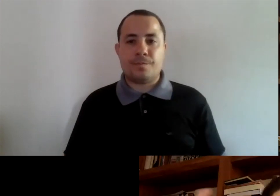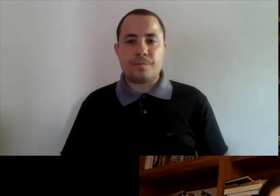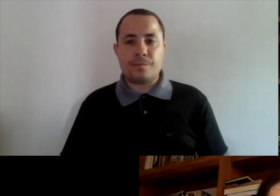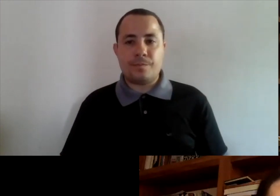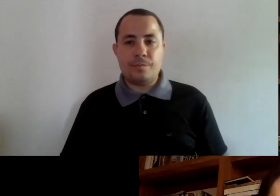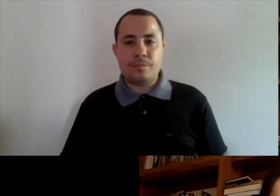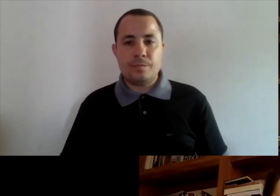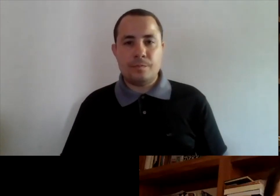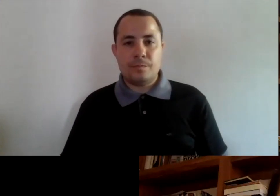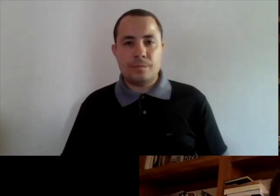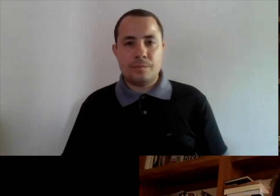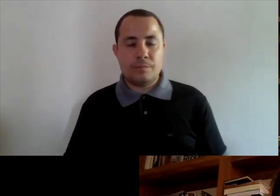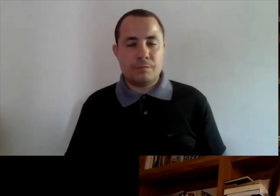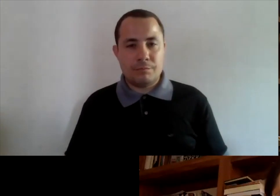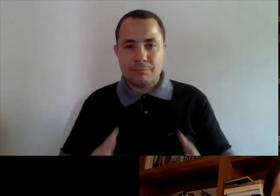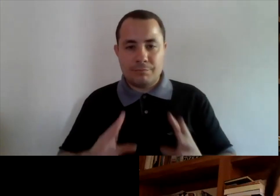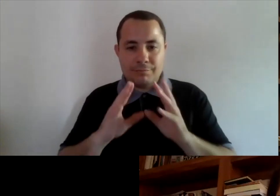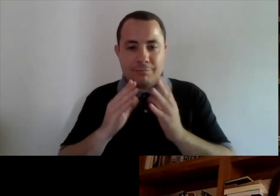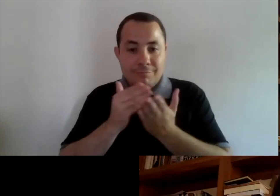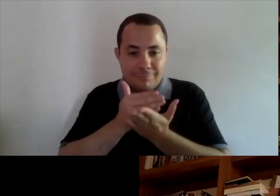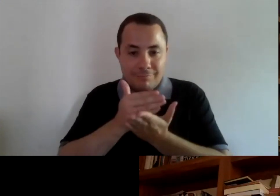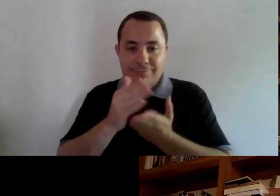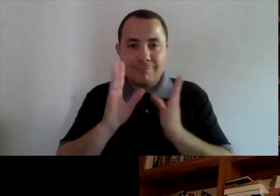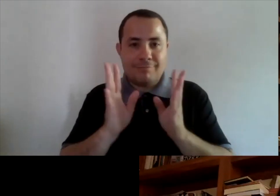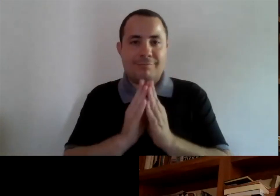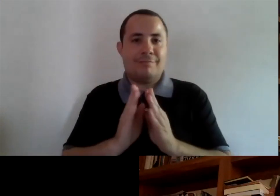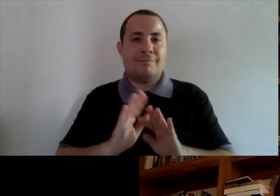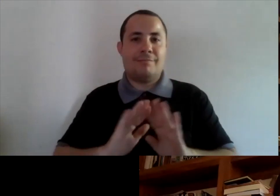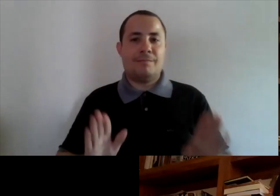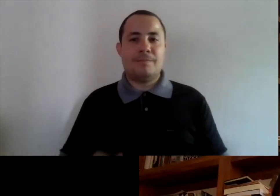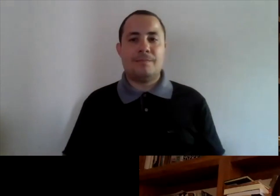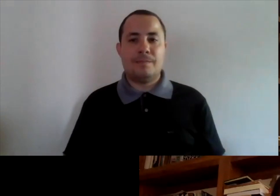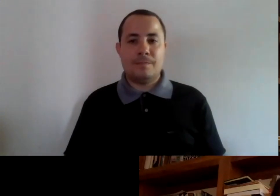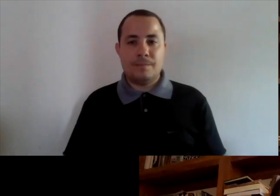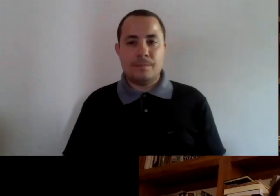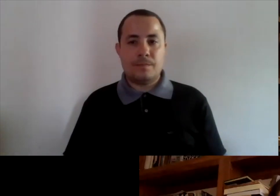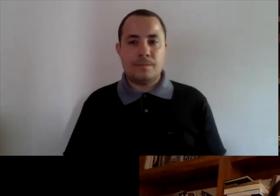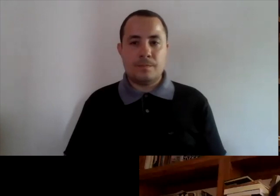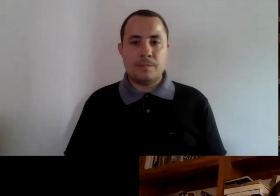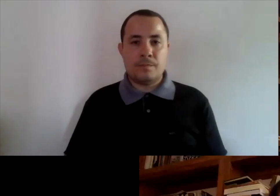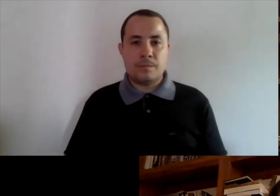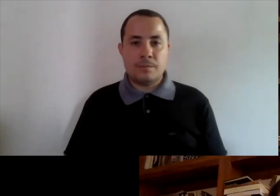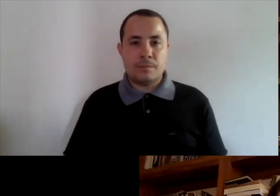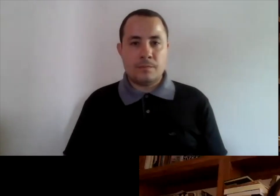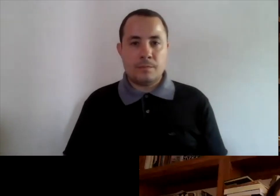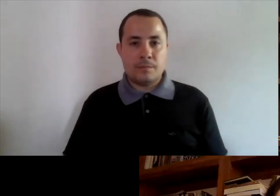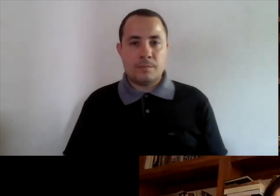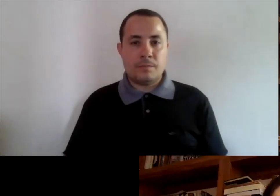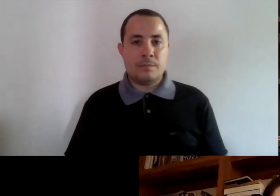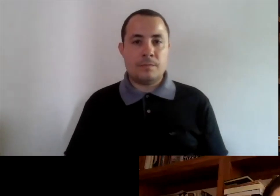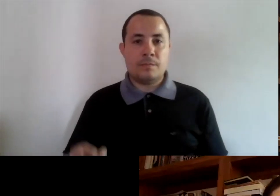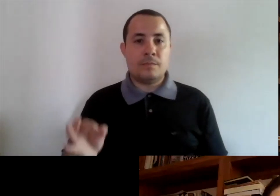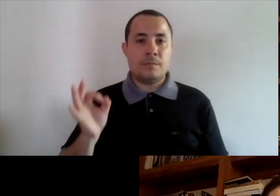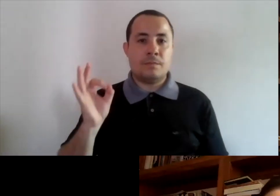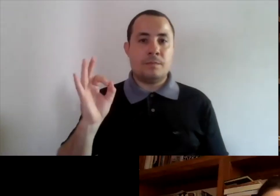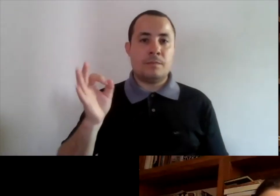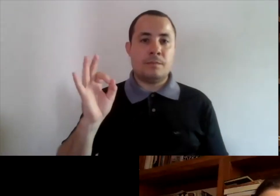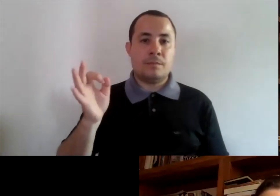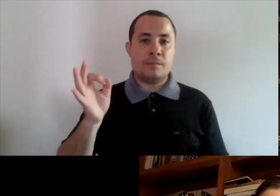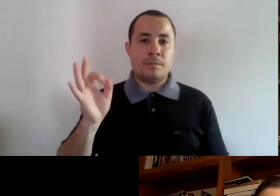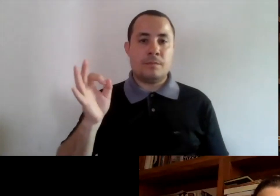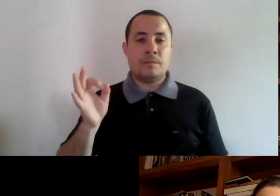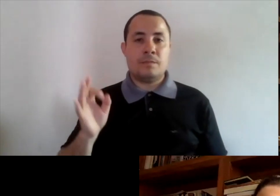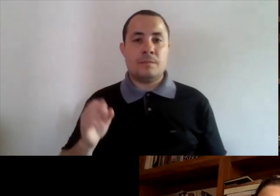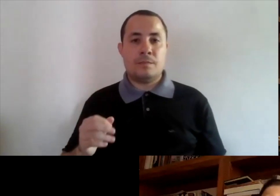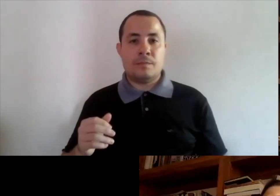Enfim, acho que de introdução seria isso. Beleza. Só para dar uma ideia do quadro, né, da literatura,